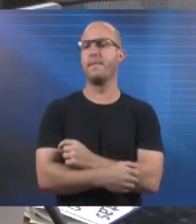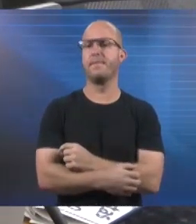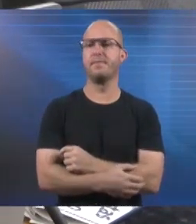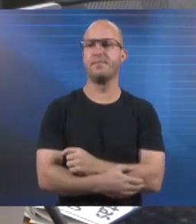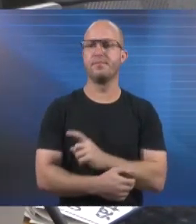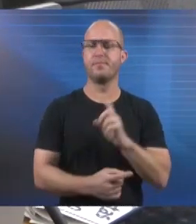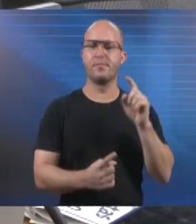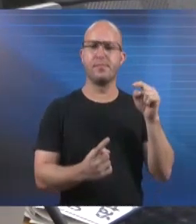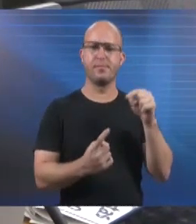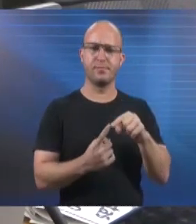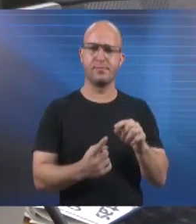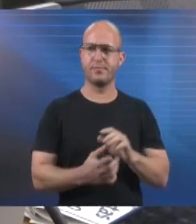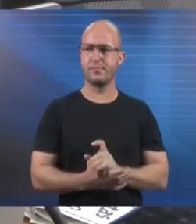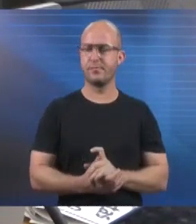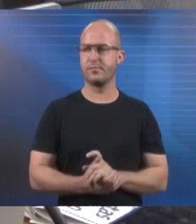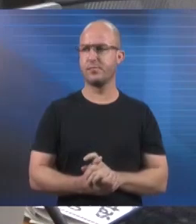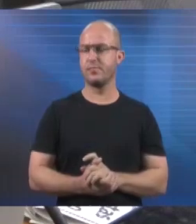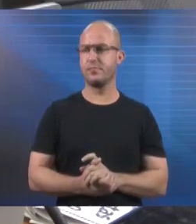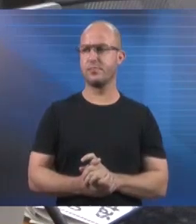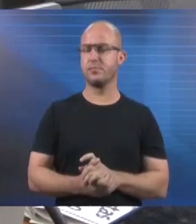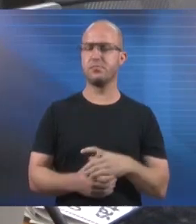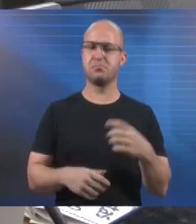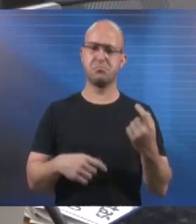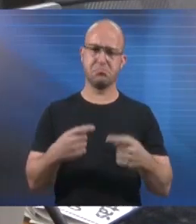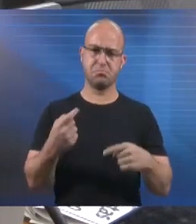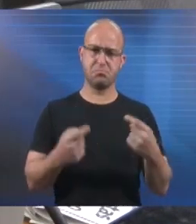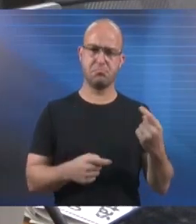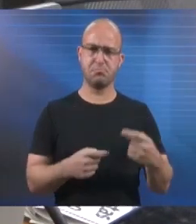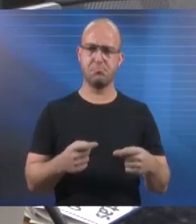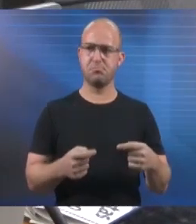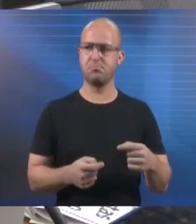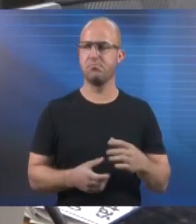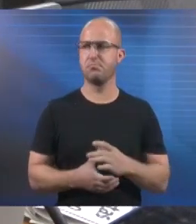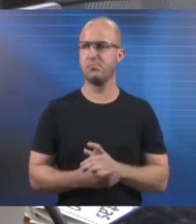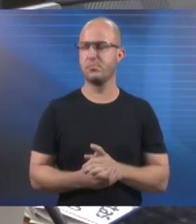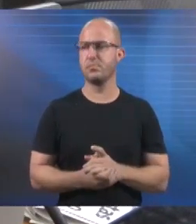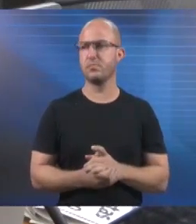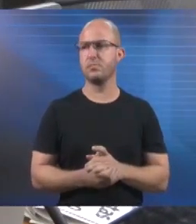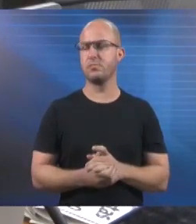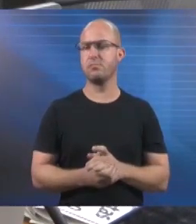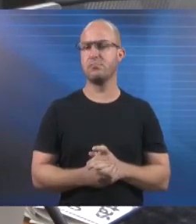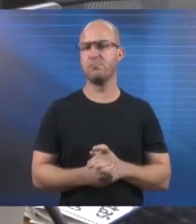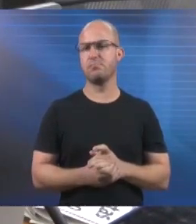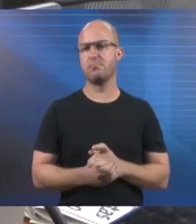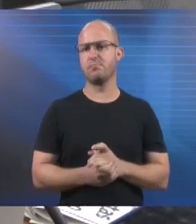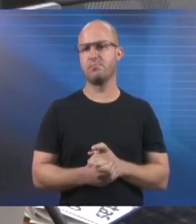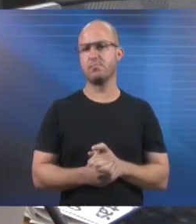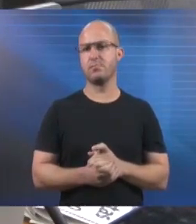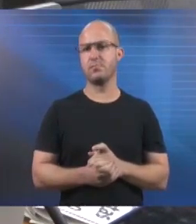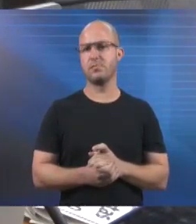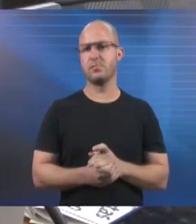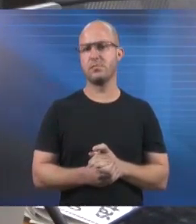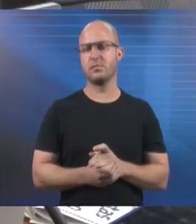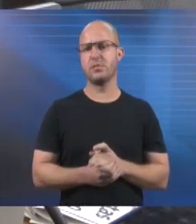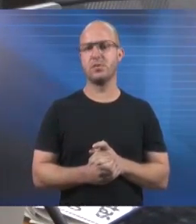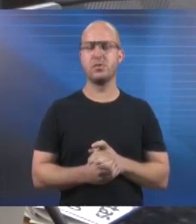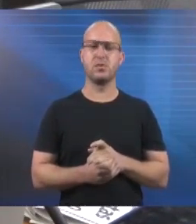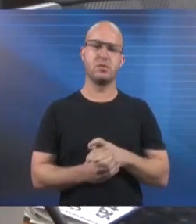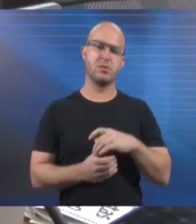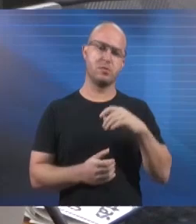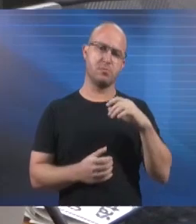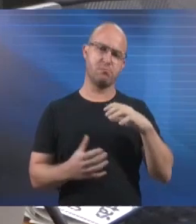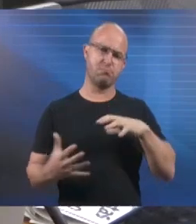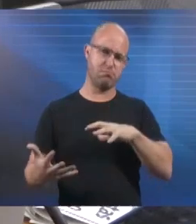finalidade numa política de globalização destruir